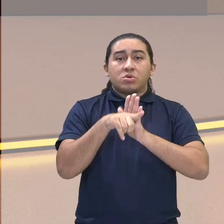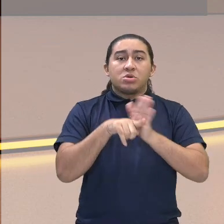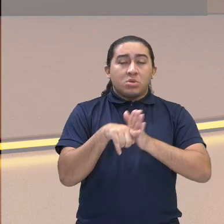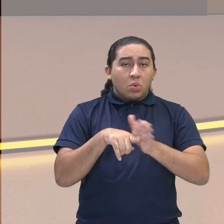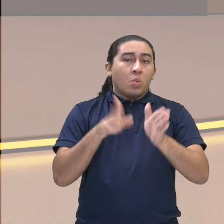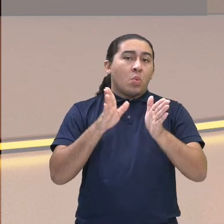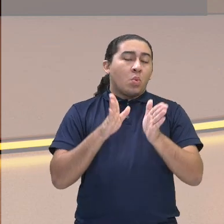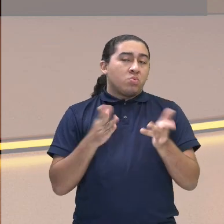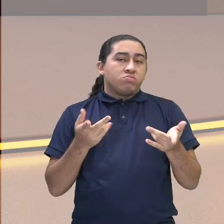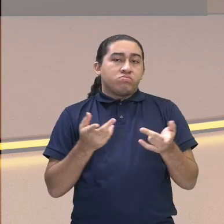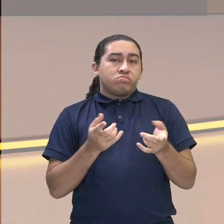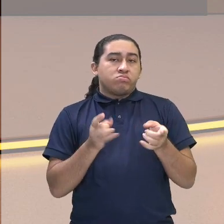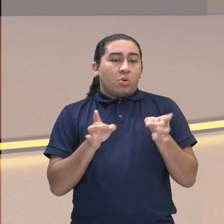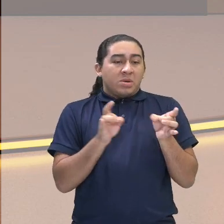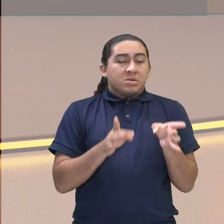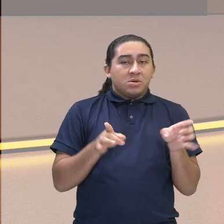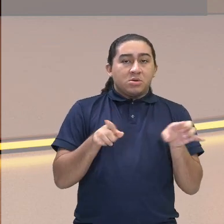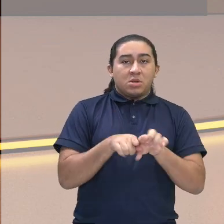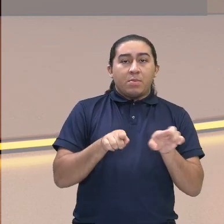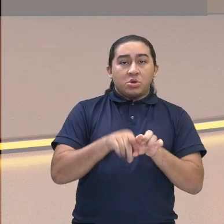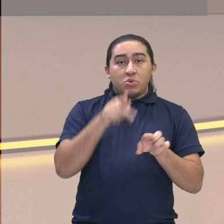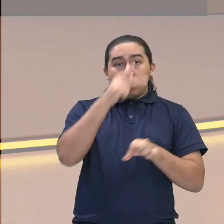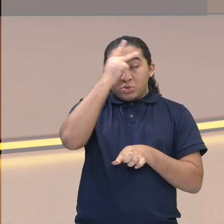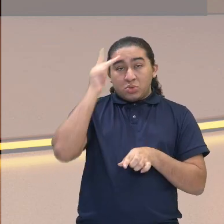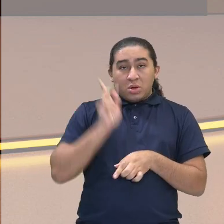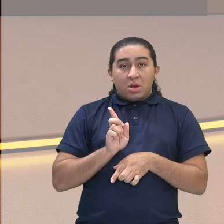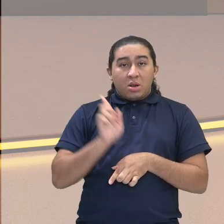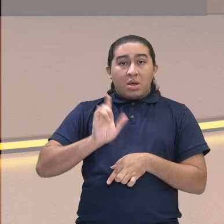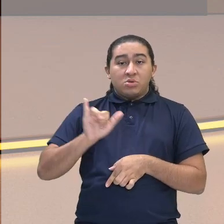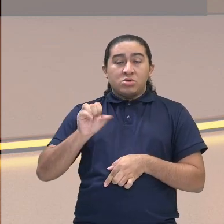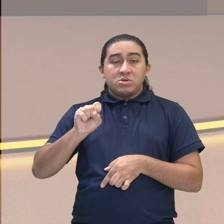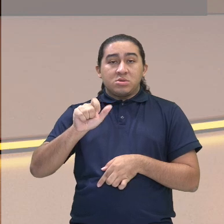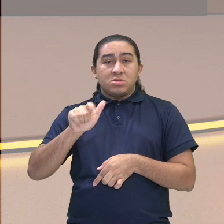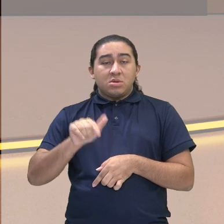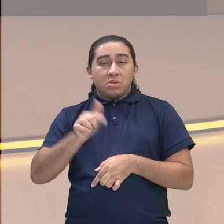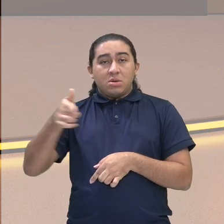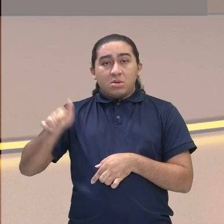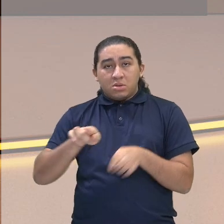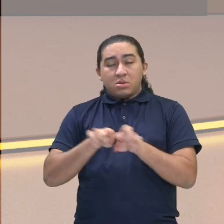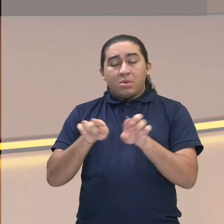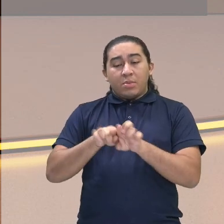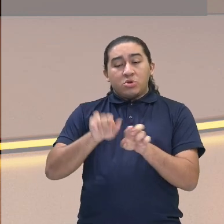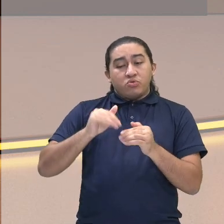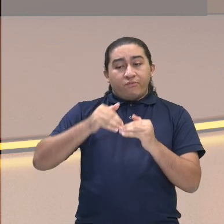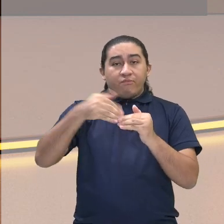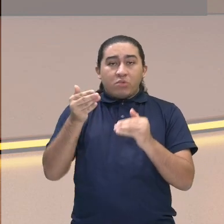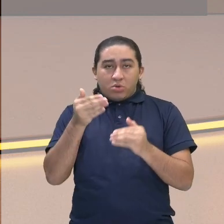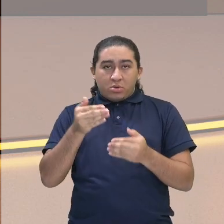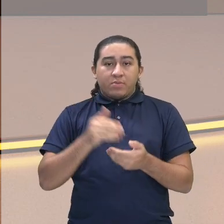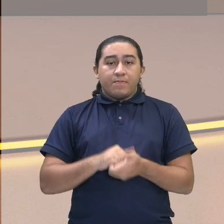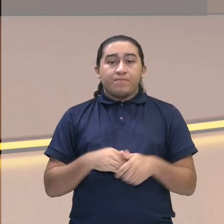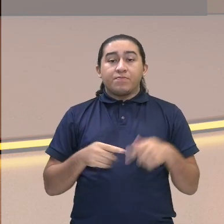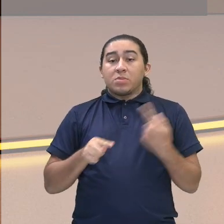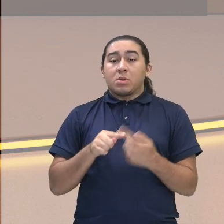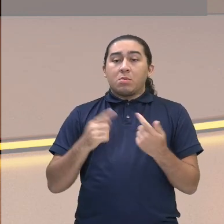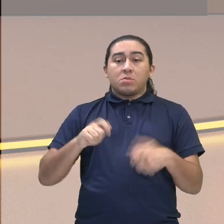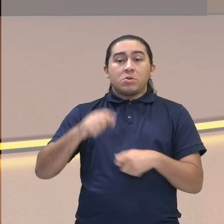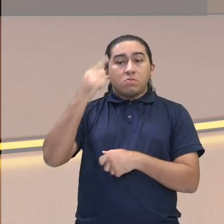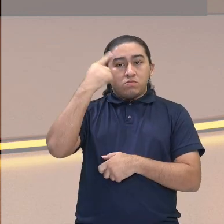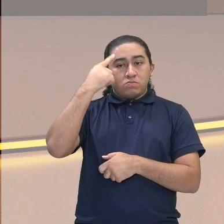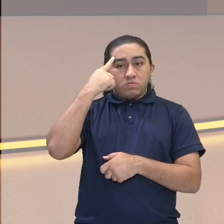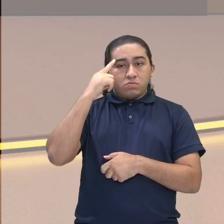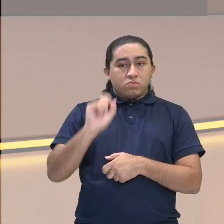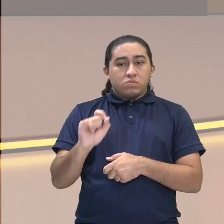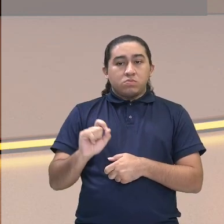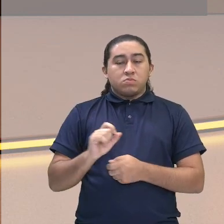comerciantes e de pessoas do mundo islâmico ali de modo geral e também de fora. Porque você tem que pensar